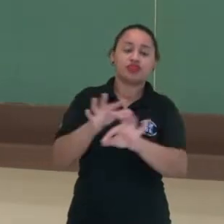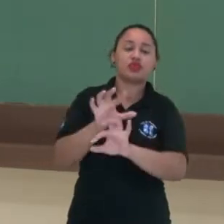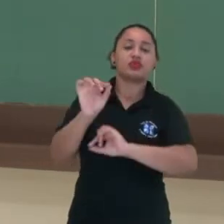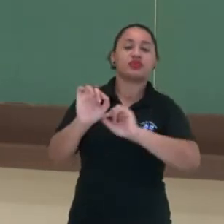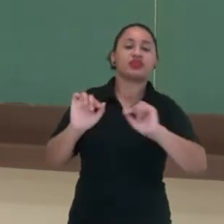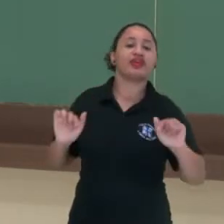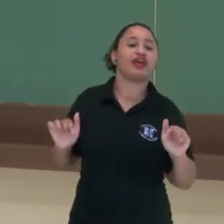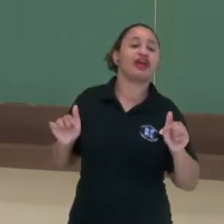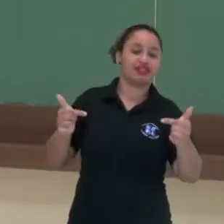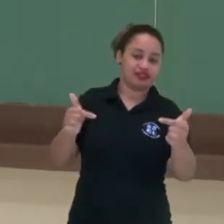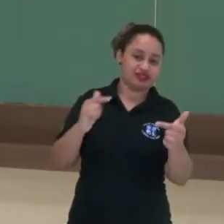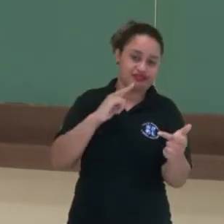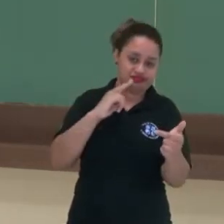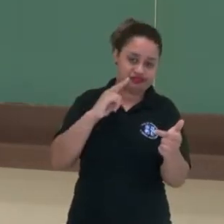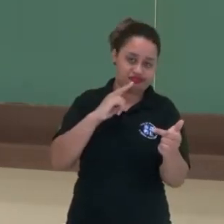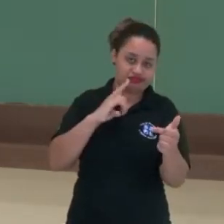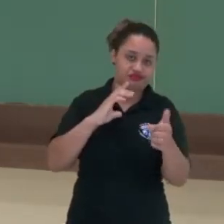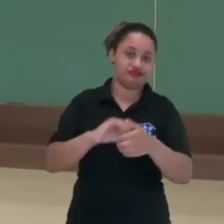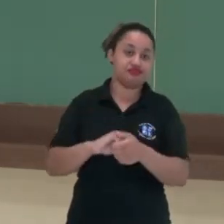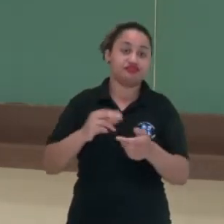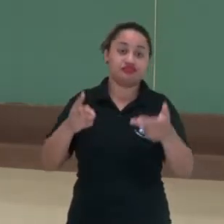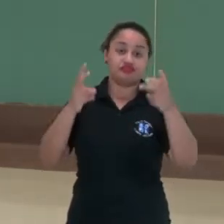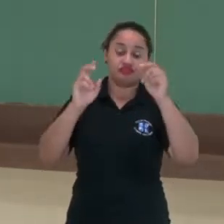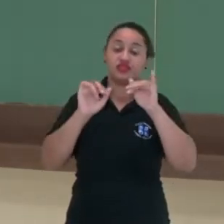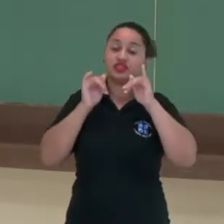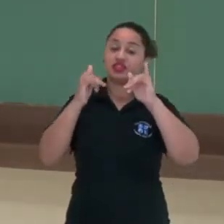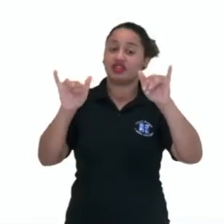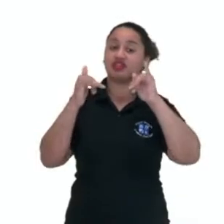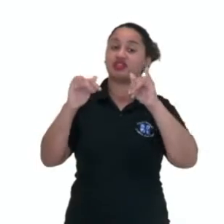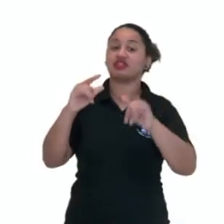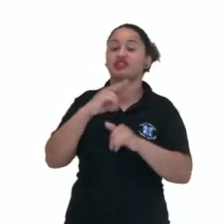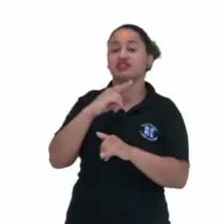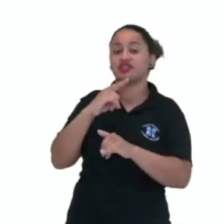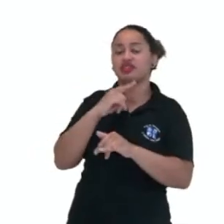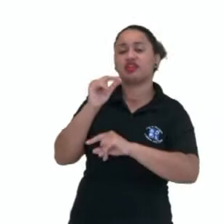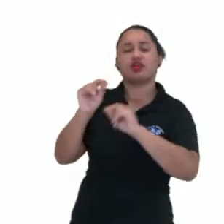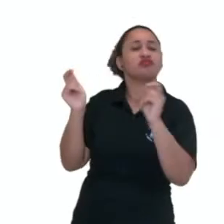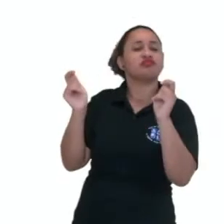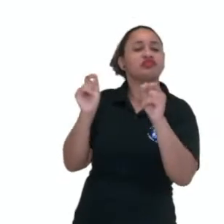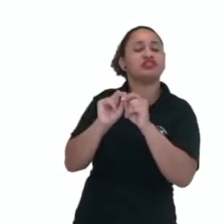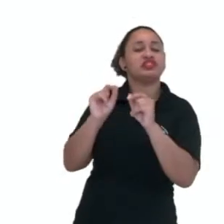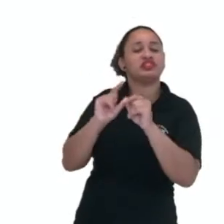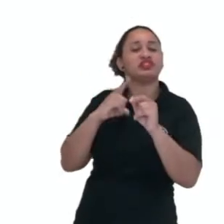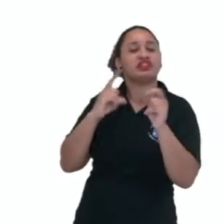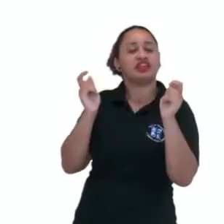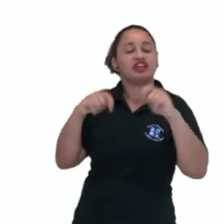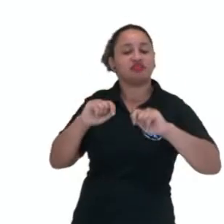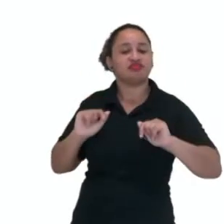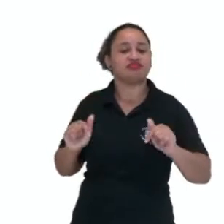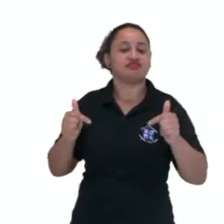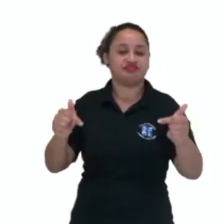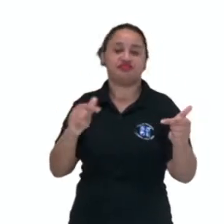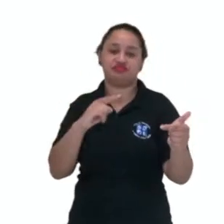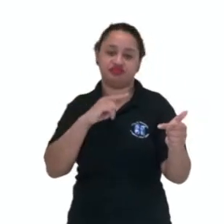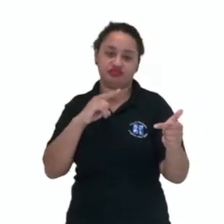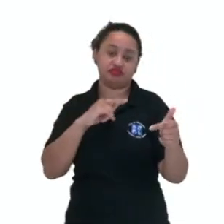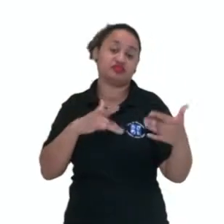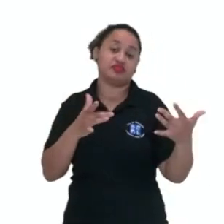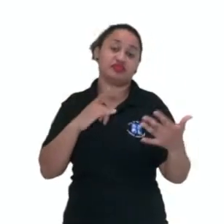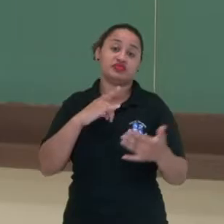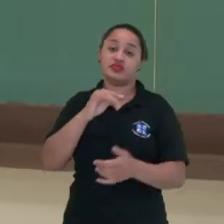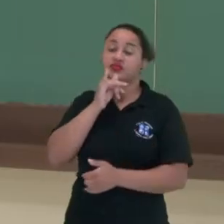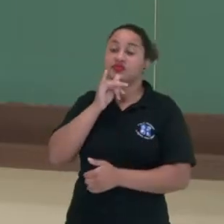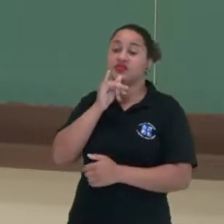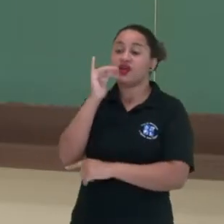uma ação. Então, olha, é energia presente nos corpos, dando a capacidade de realizar trabalho. Então, olha, ali tem um exemplo de